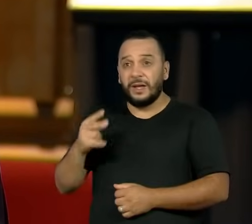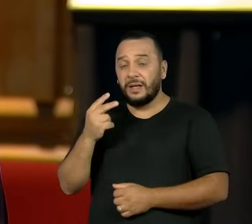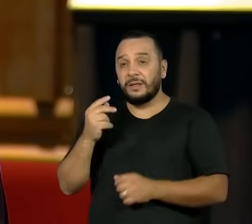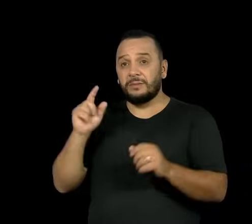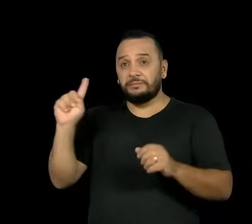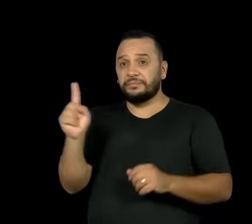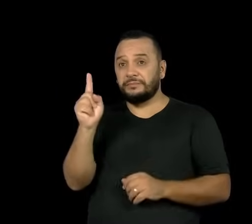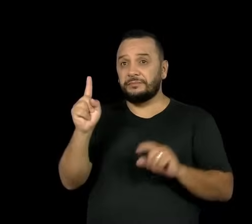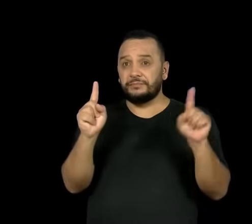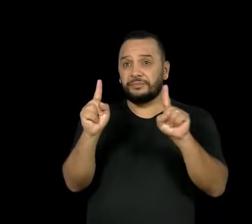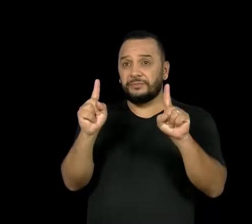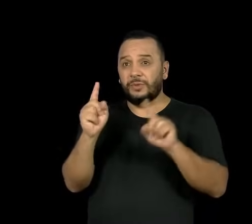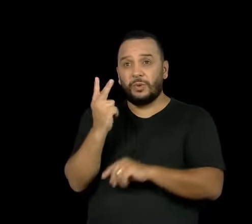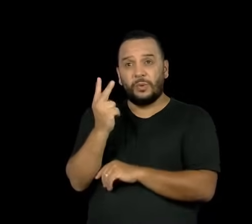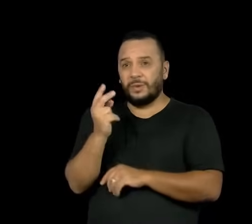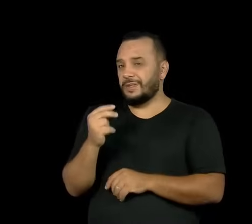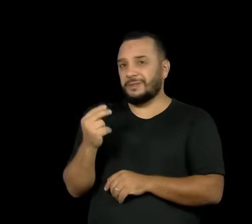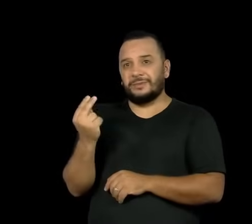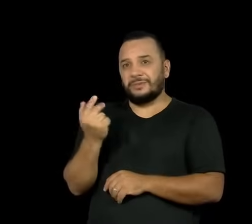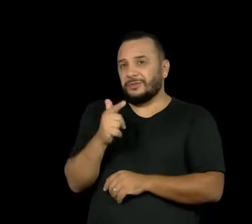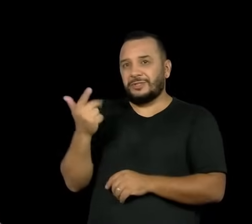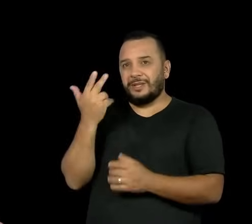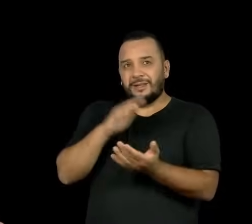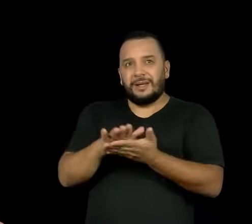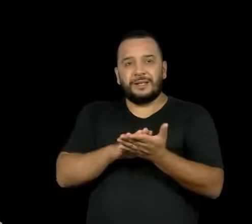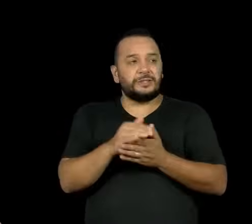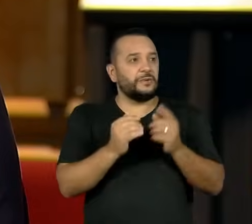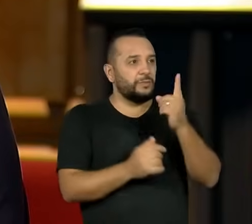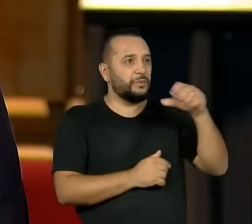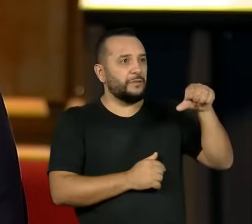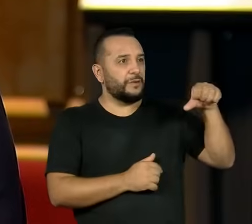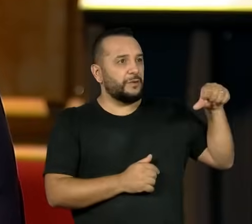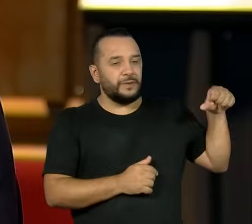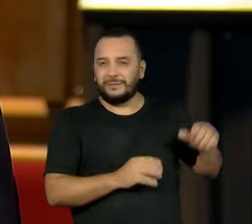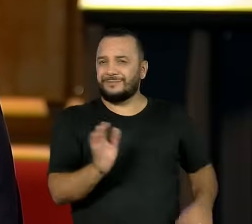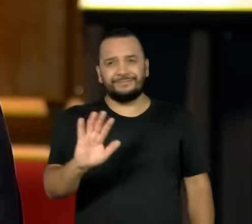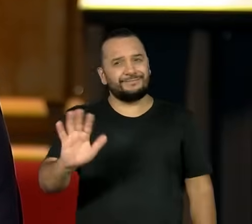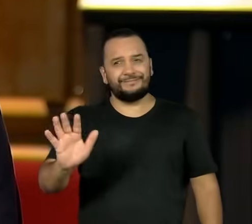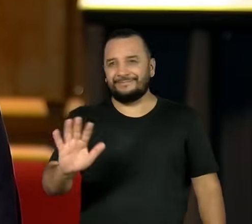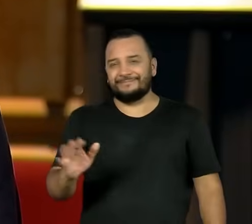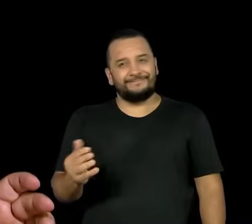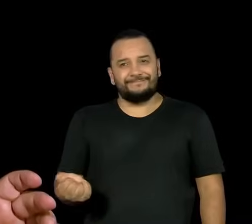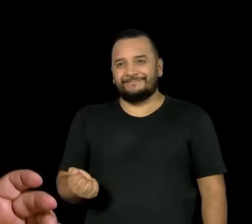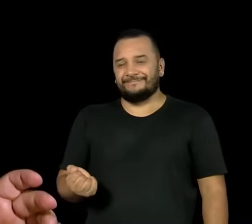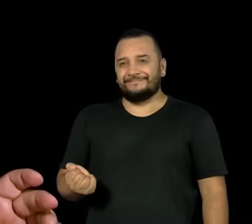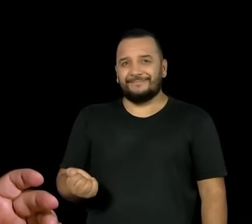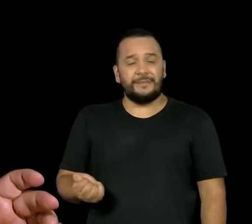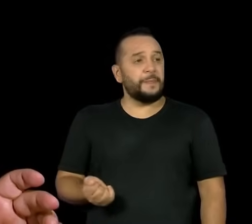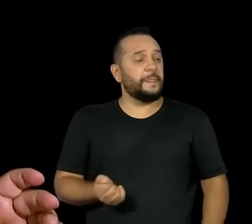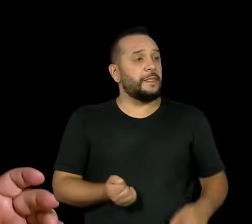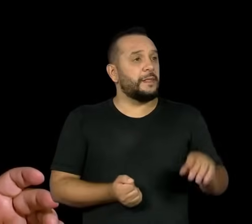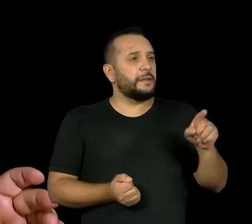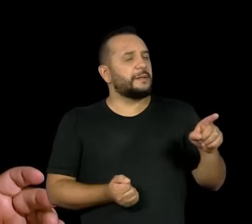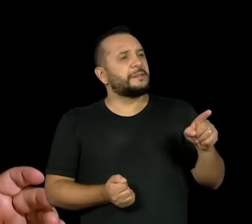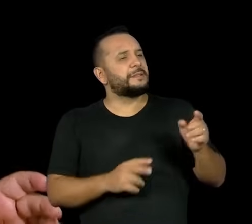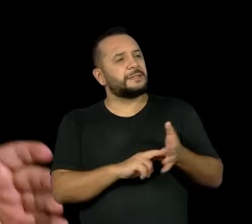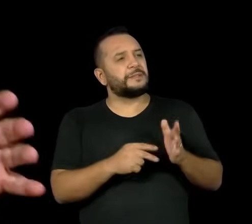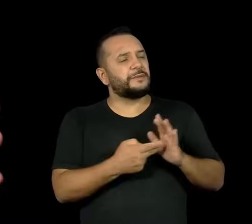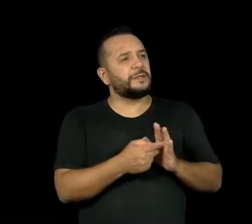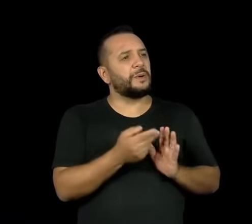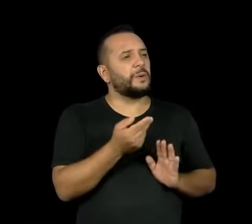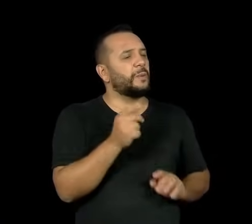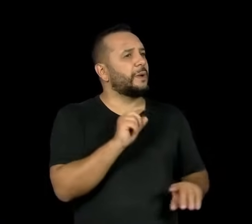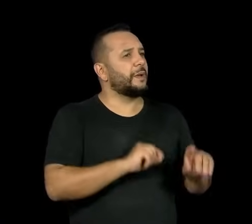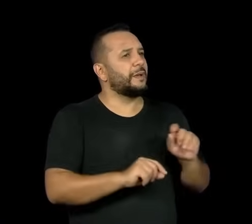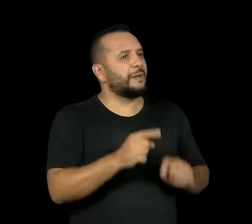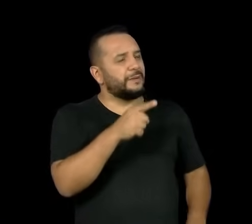pensou? Se fosse 999, não é. Dançou. O que isso te disse quando